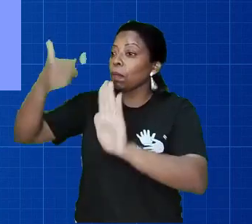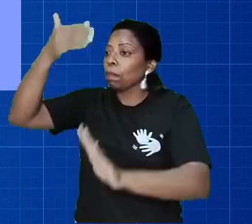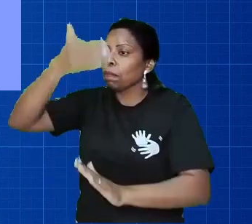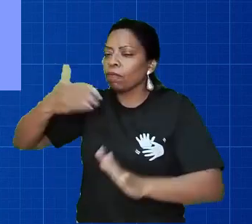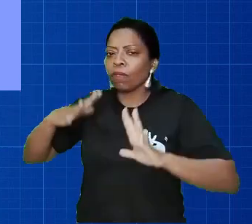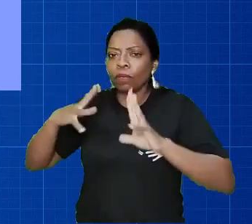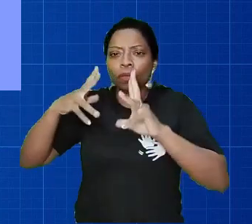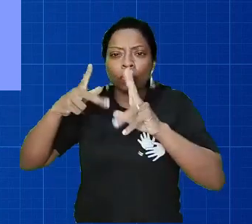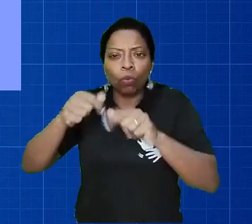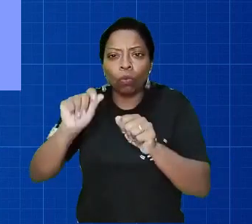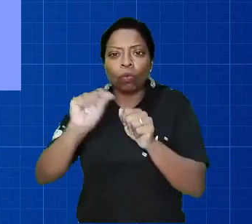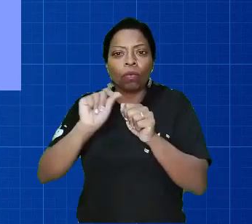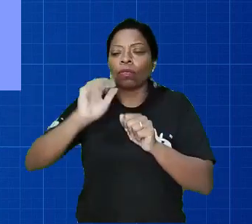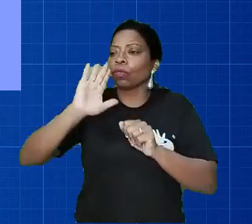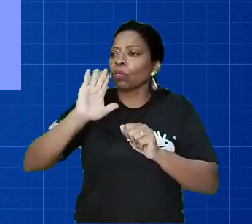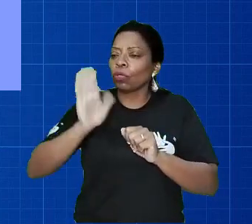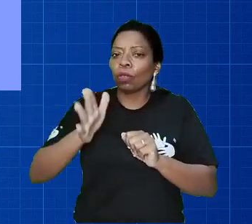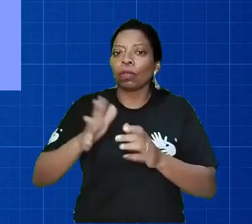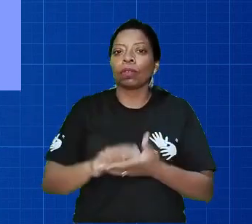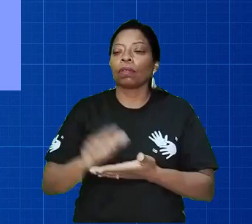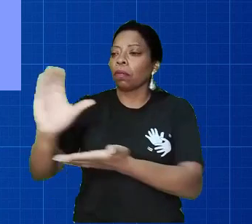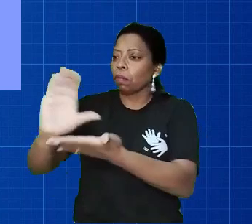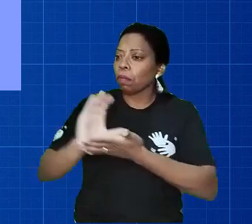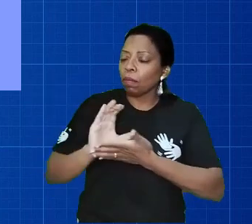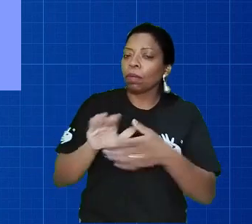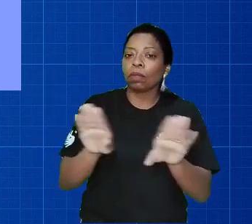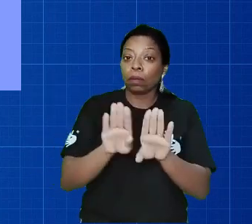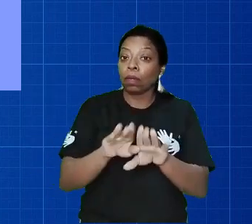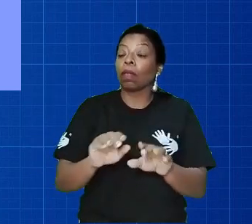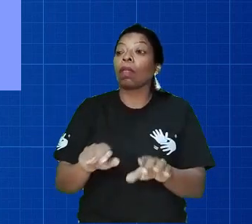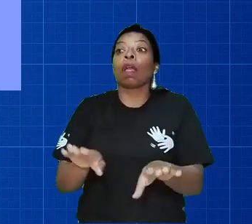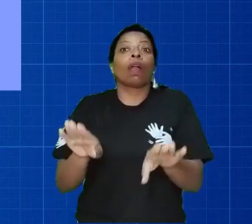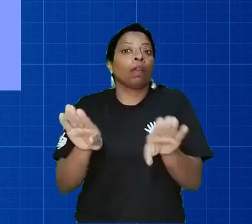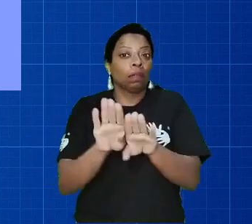recursos repassados, arrecadados e doados também.